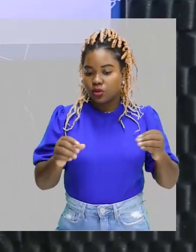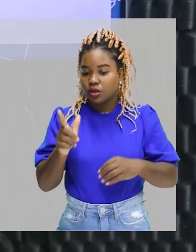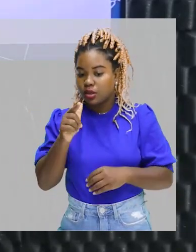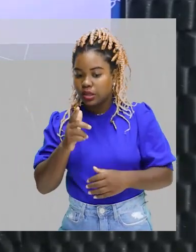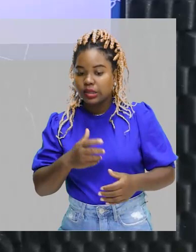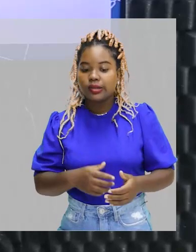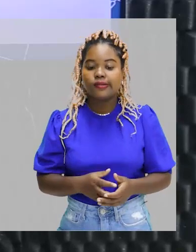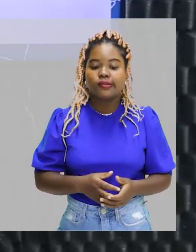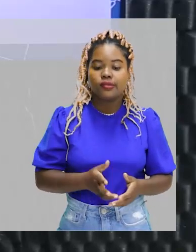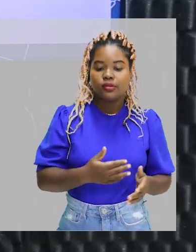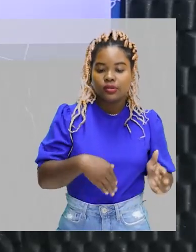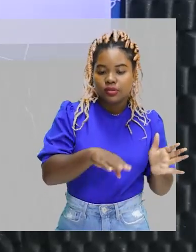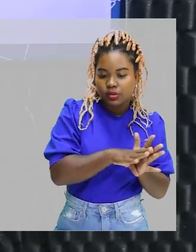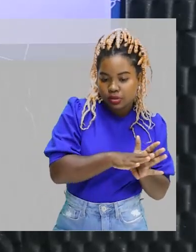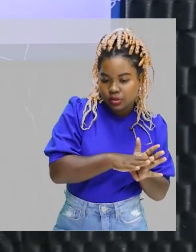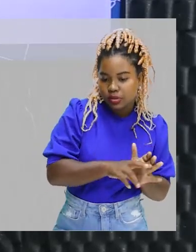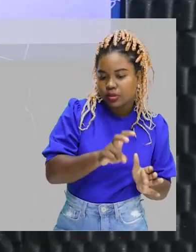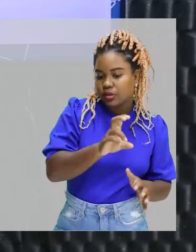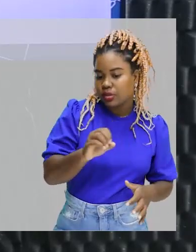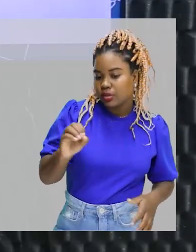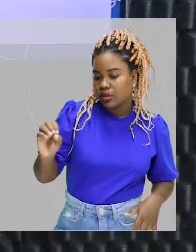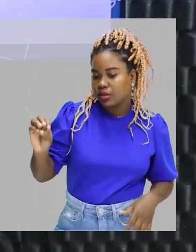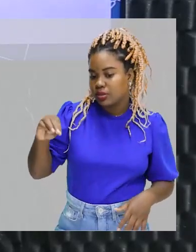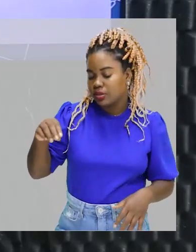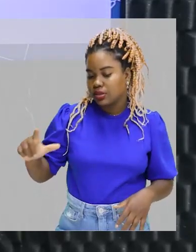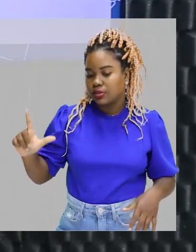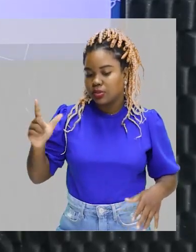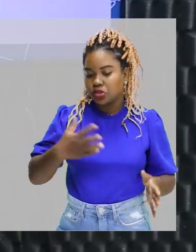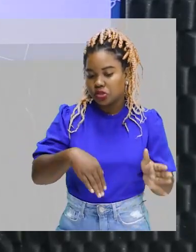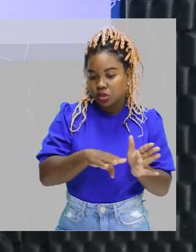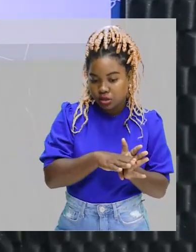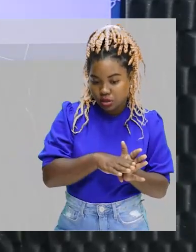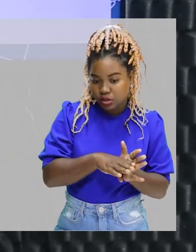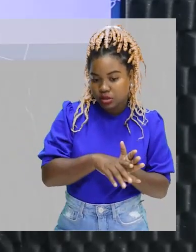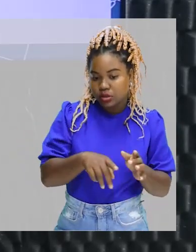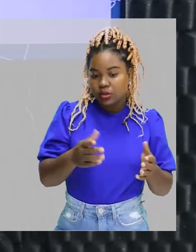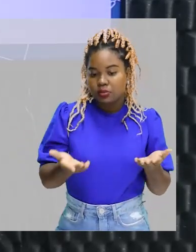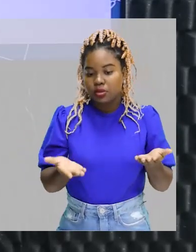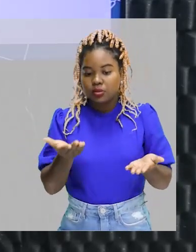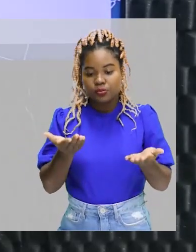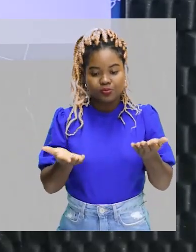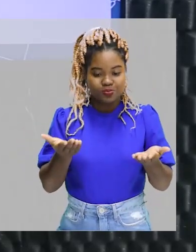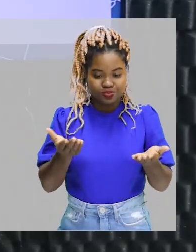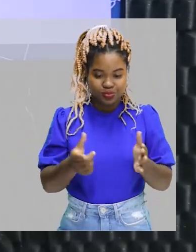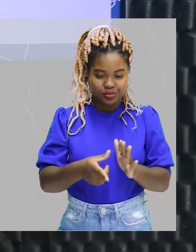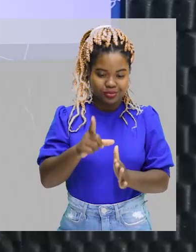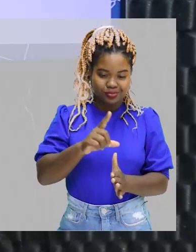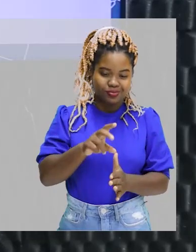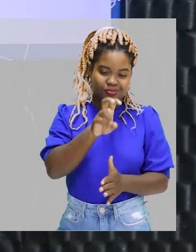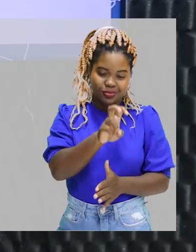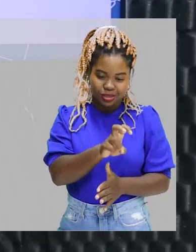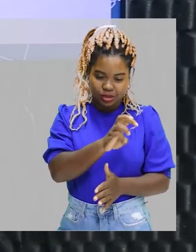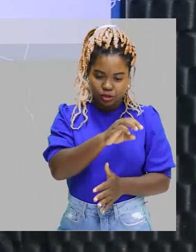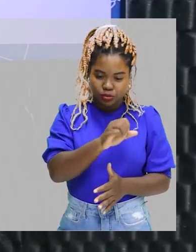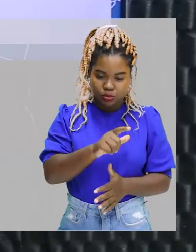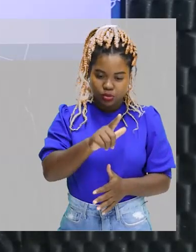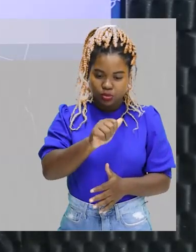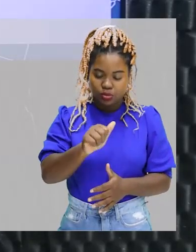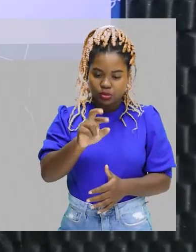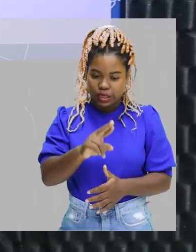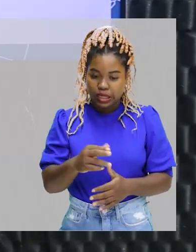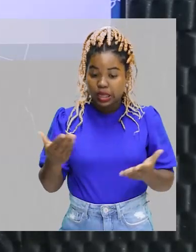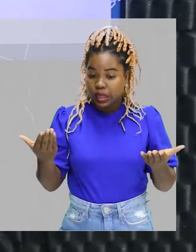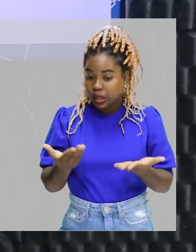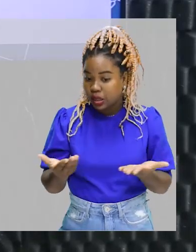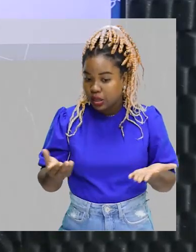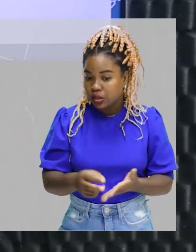de 500 ml. E chegando nesse volume, a minha concentração, que antes era 5 molar, será